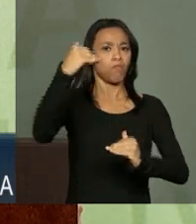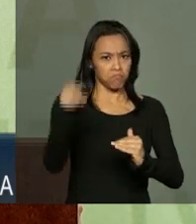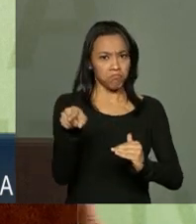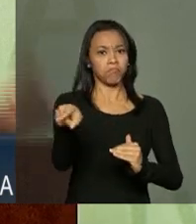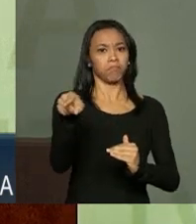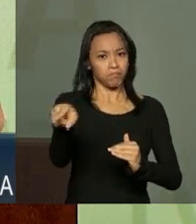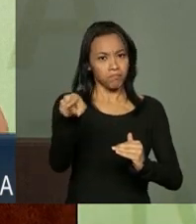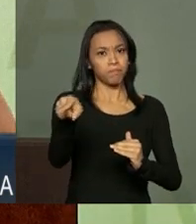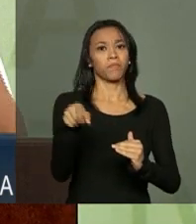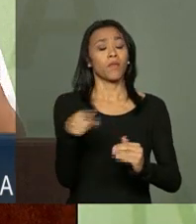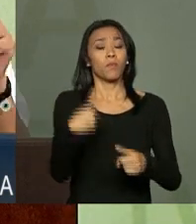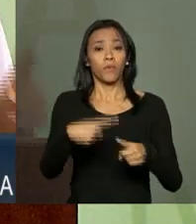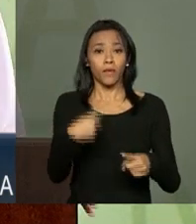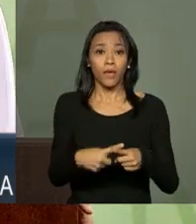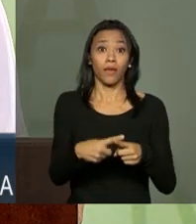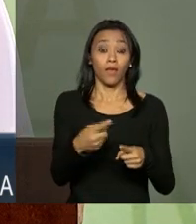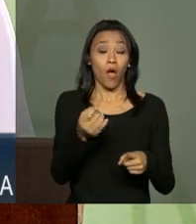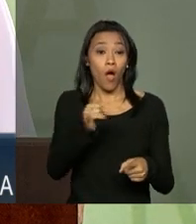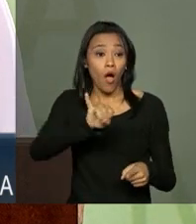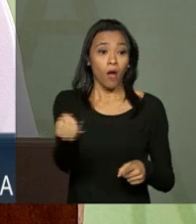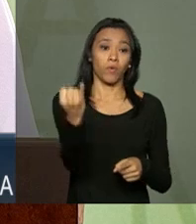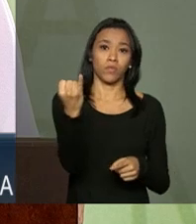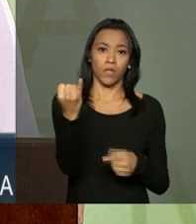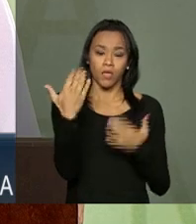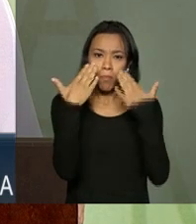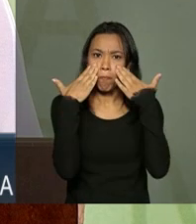Porque, diante da oportunidade,